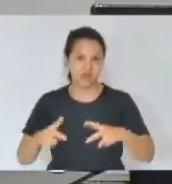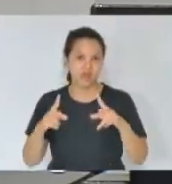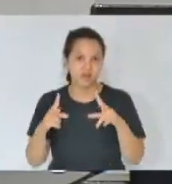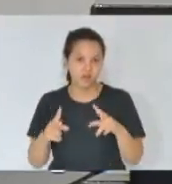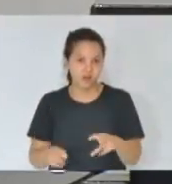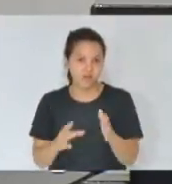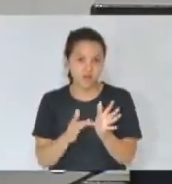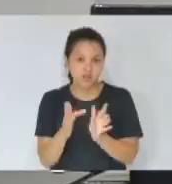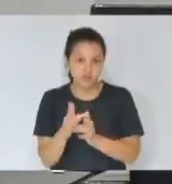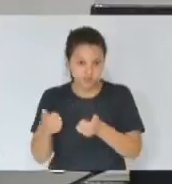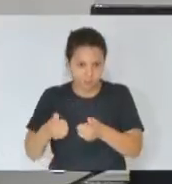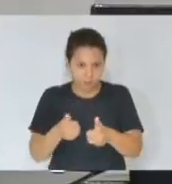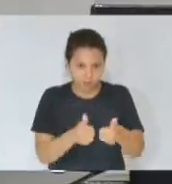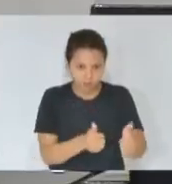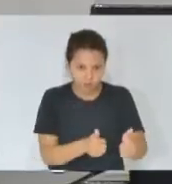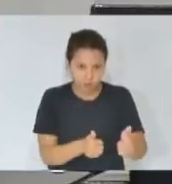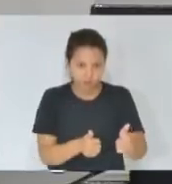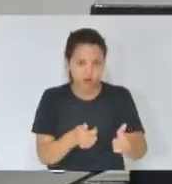12.